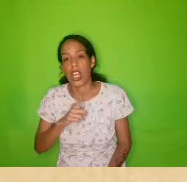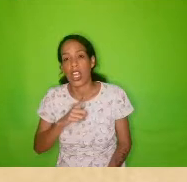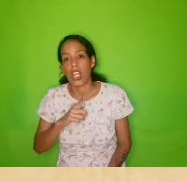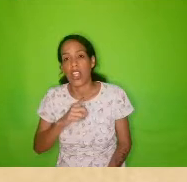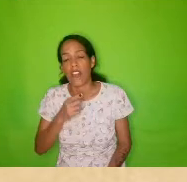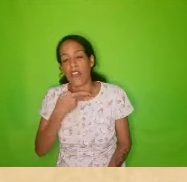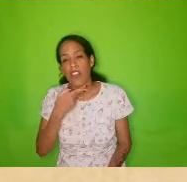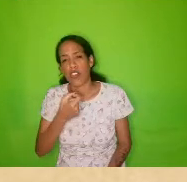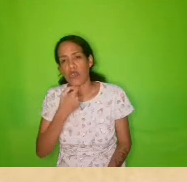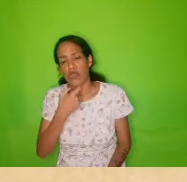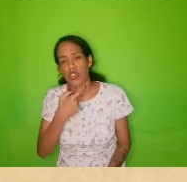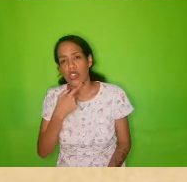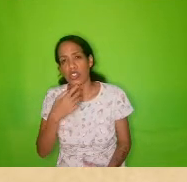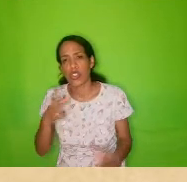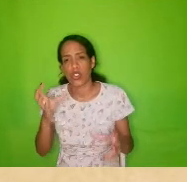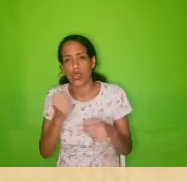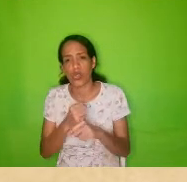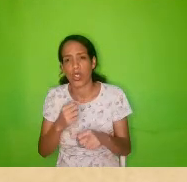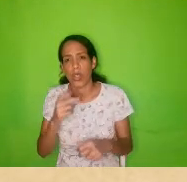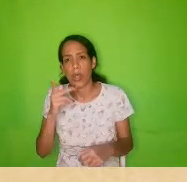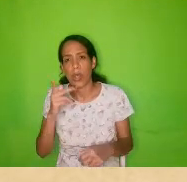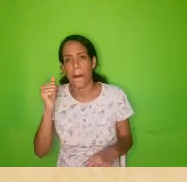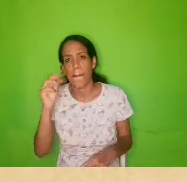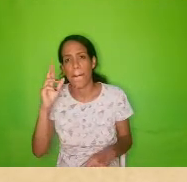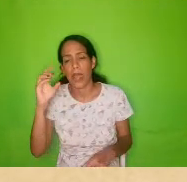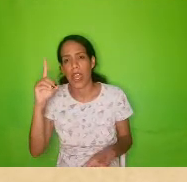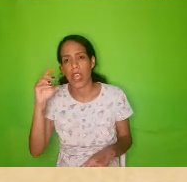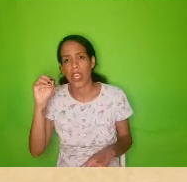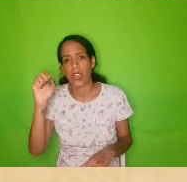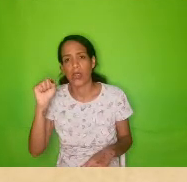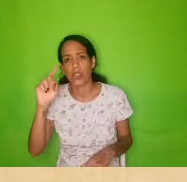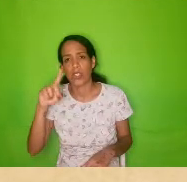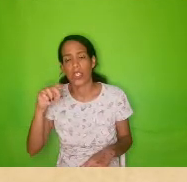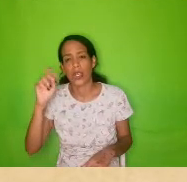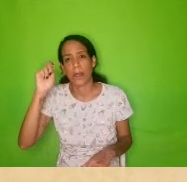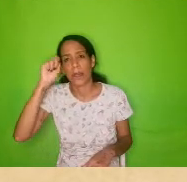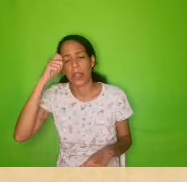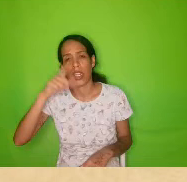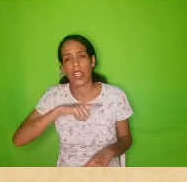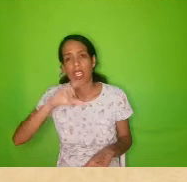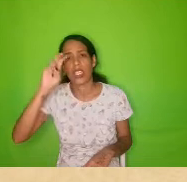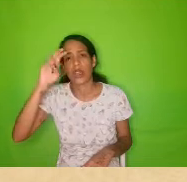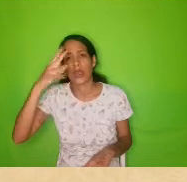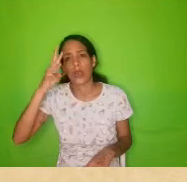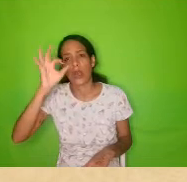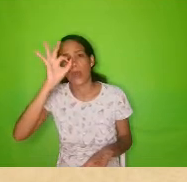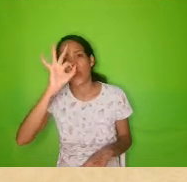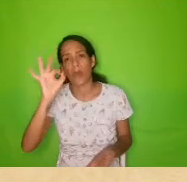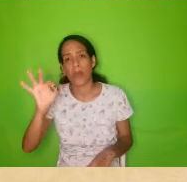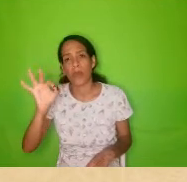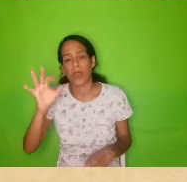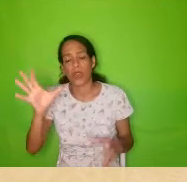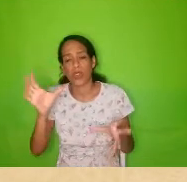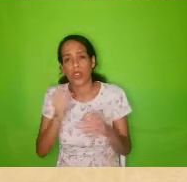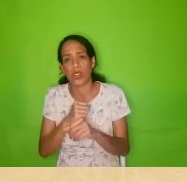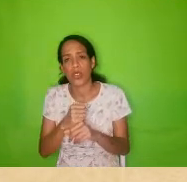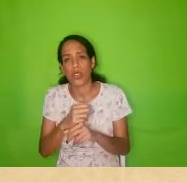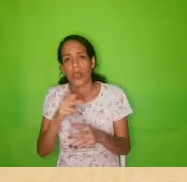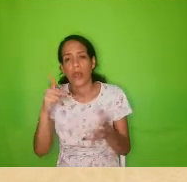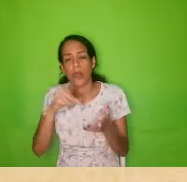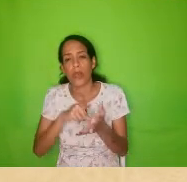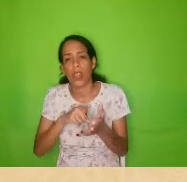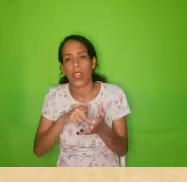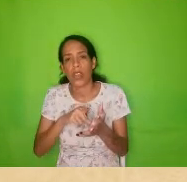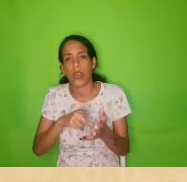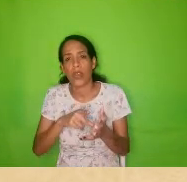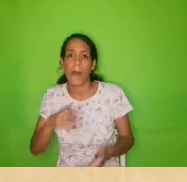na junção de pardos e pretos, que nós alcançamos 54% de quê? De pardos e pretos. Isso faz com que o Brasil seja o país